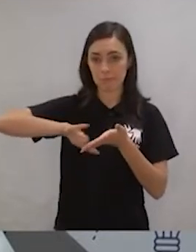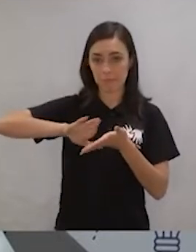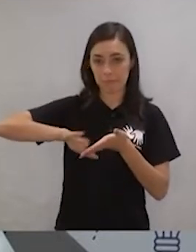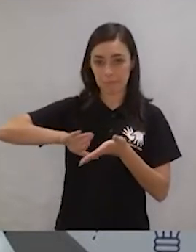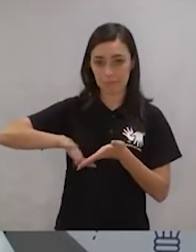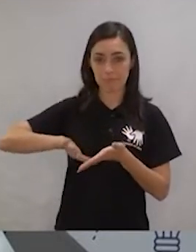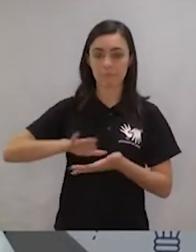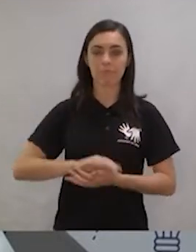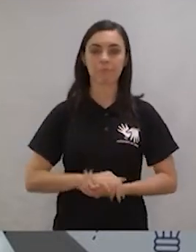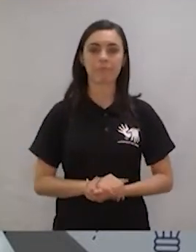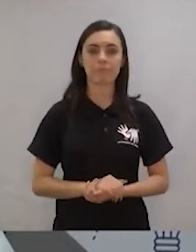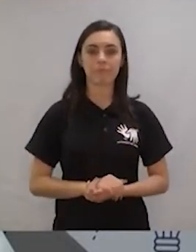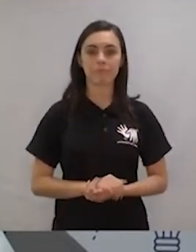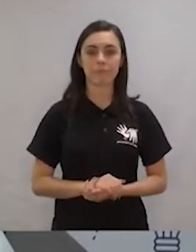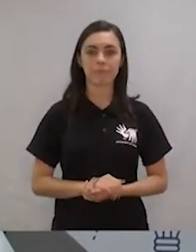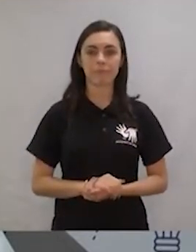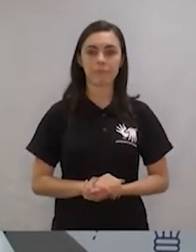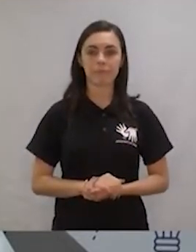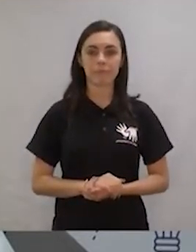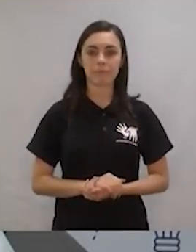outra operação.